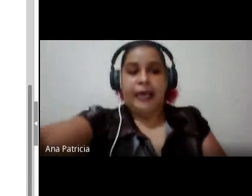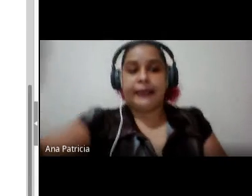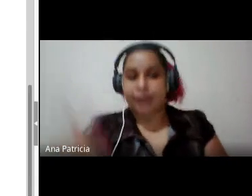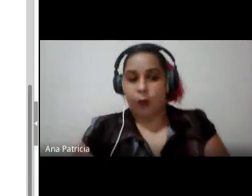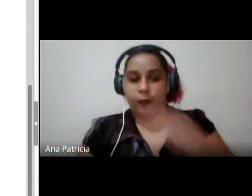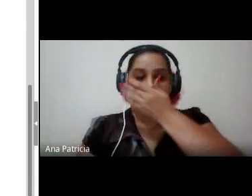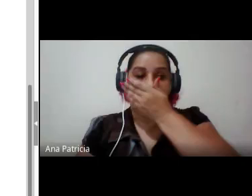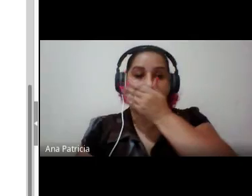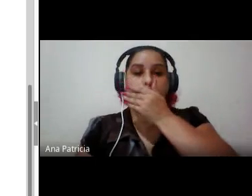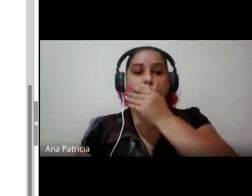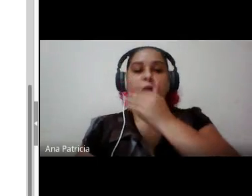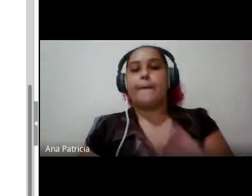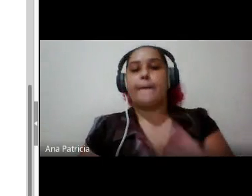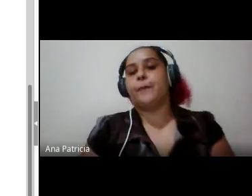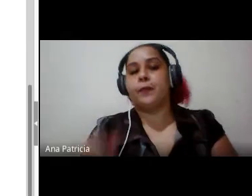Então...